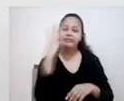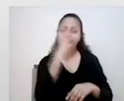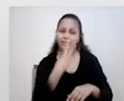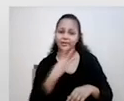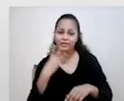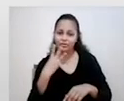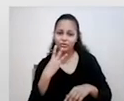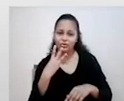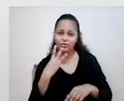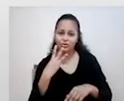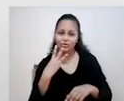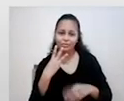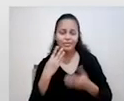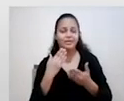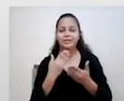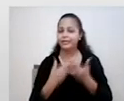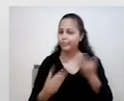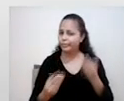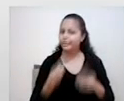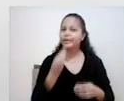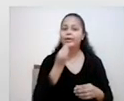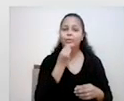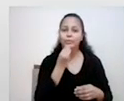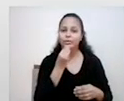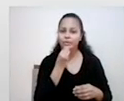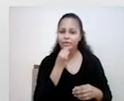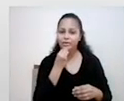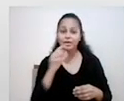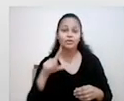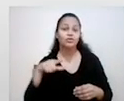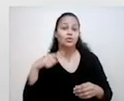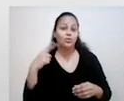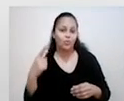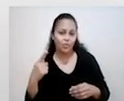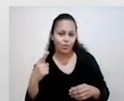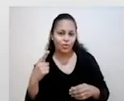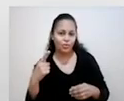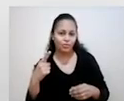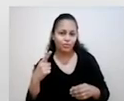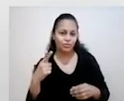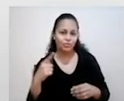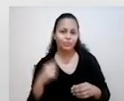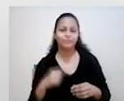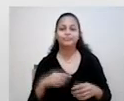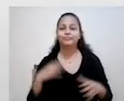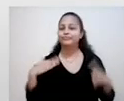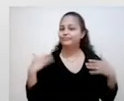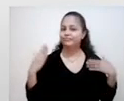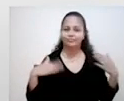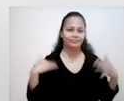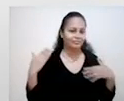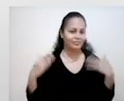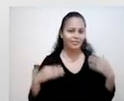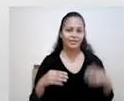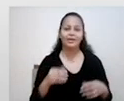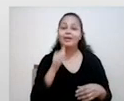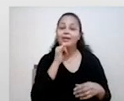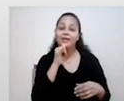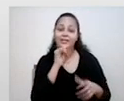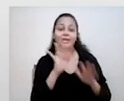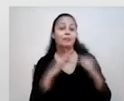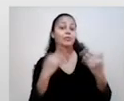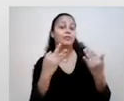perca oportunidades de outros tipos de lazer, como ficar com a família e passear. Então, exemplo, eu criei um artigo,